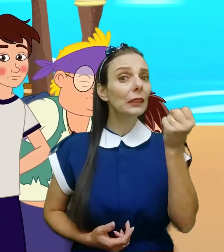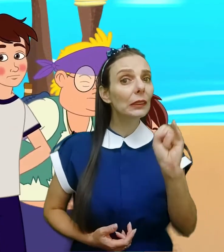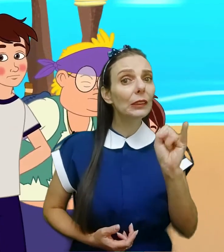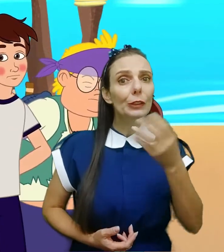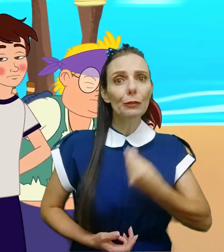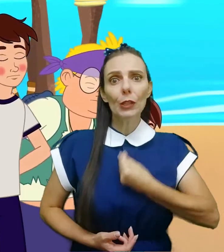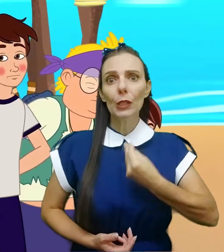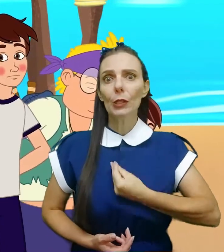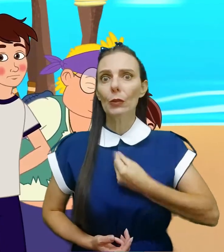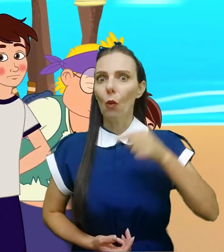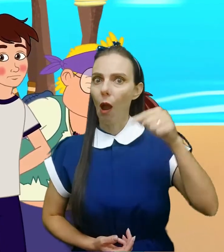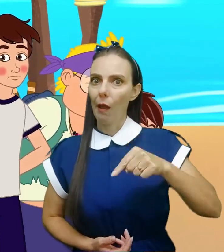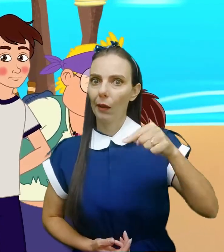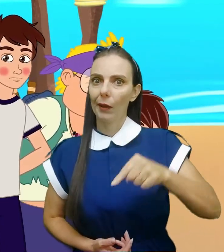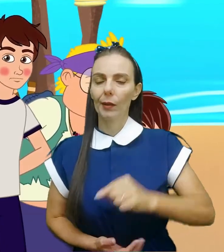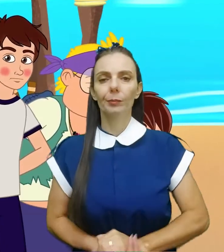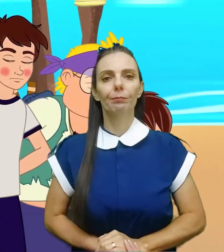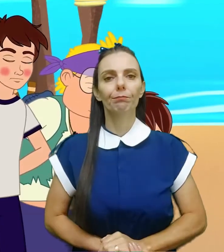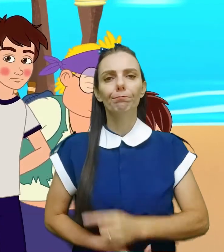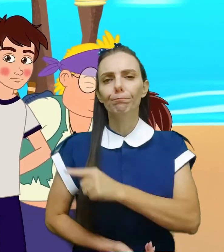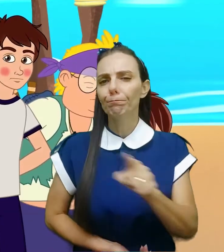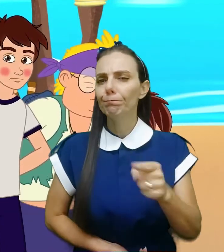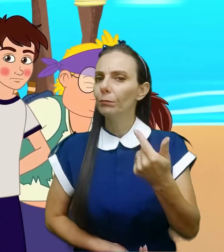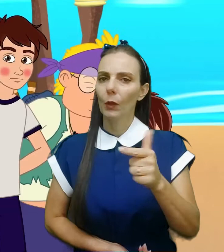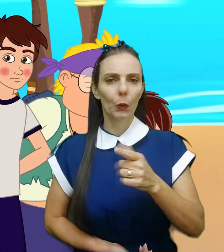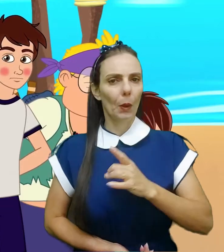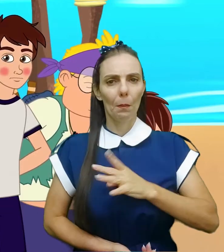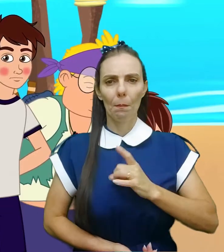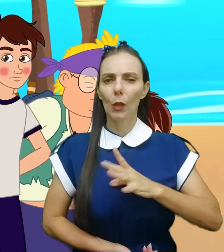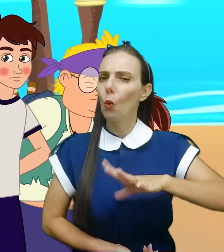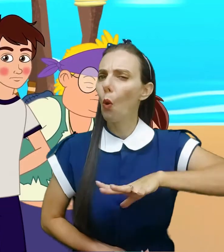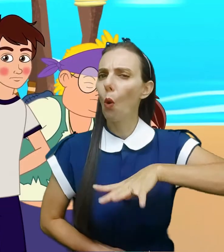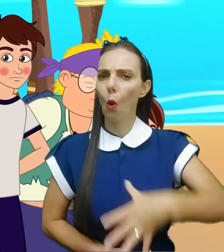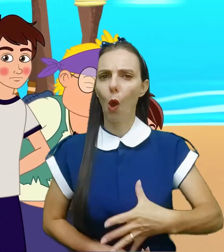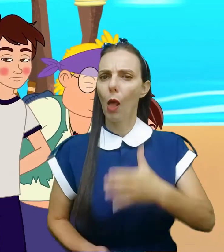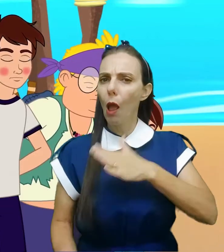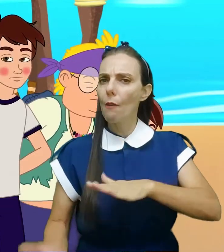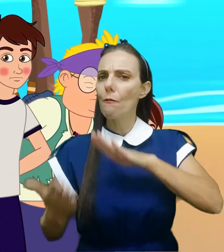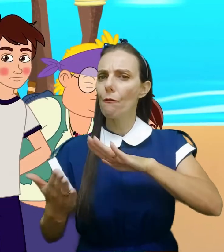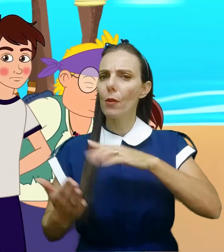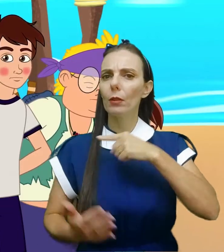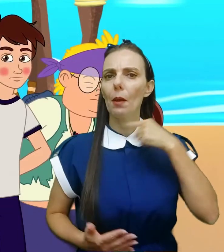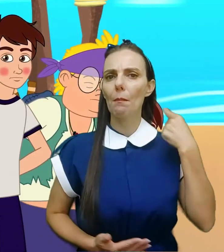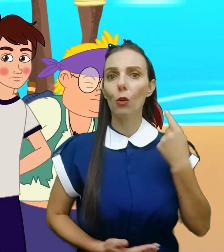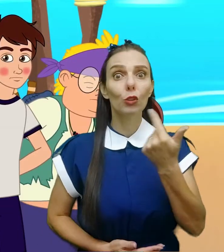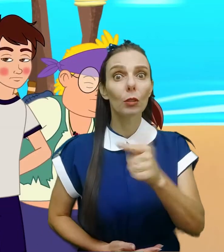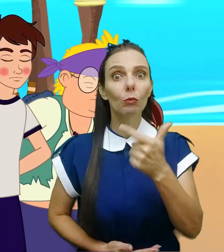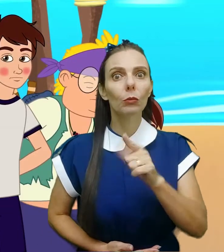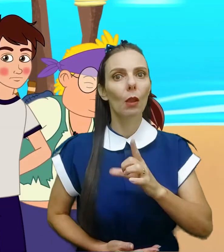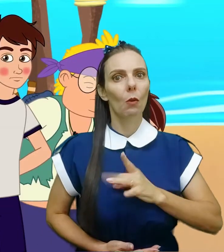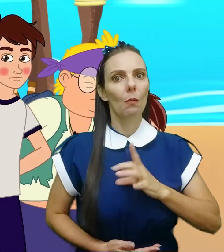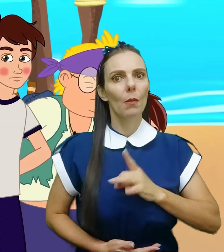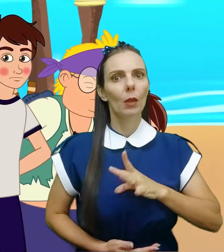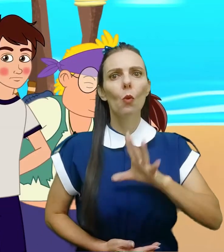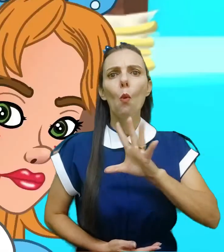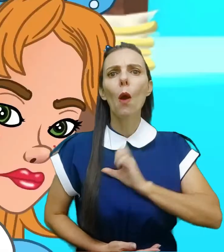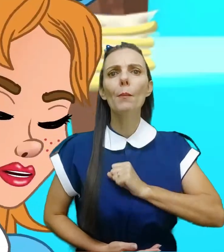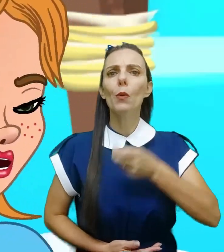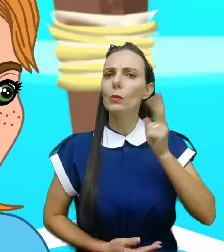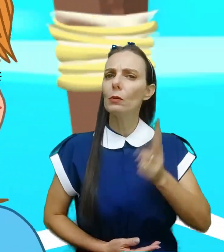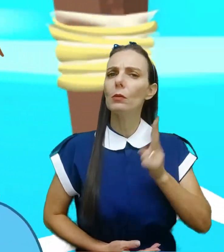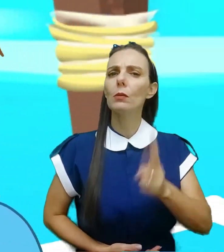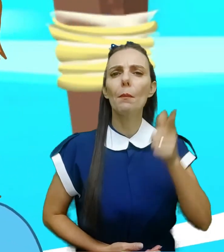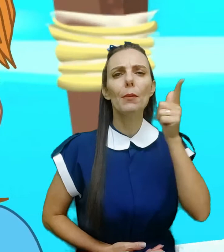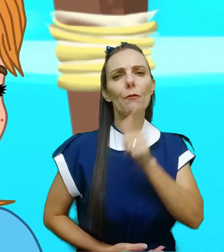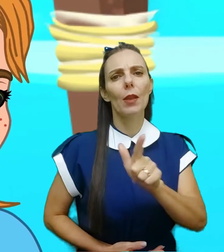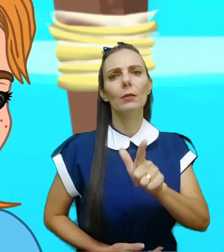vocês diriam nesse momento se estivessem aqui. Não tenham medo e sejam corajosos para enfrentar a morte. Não tenham medo,